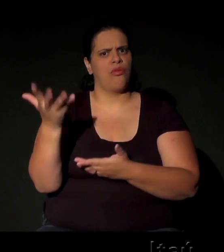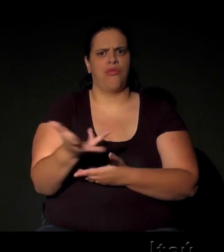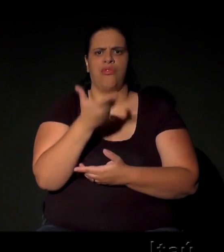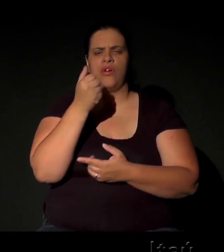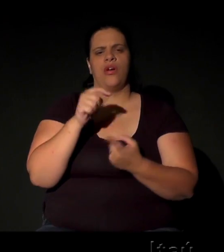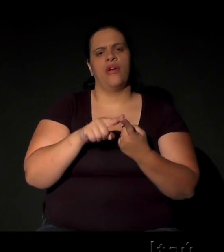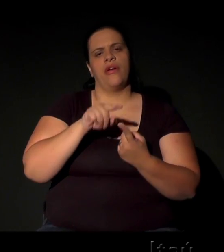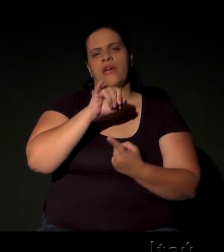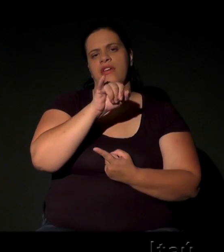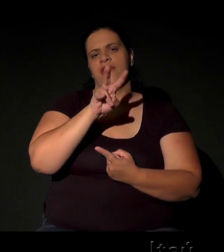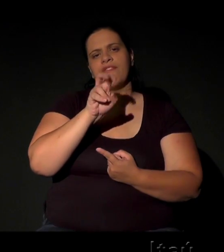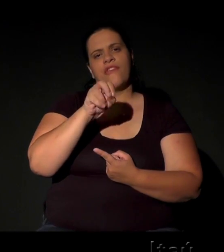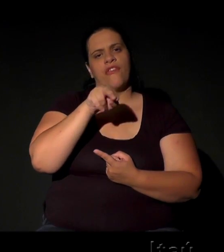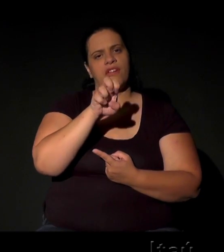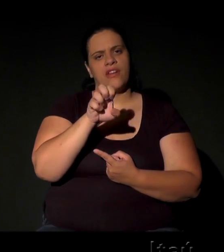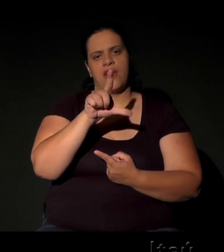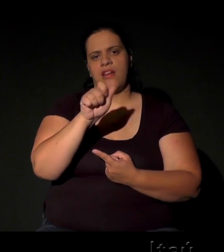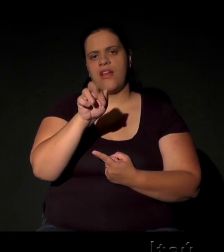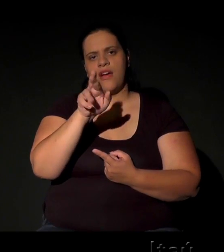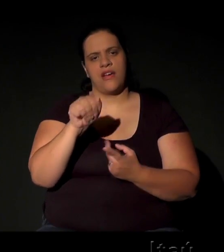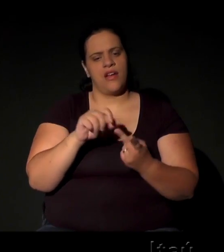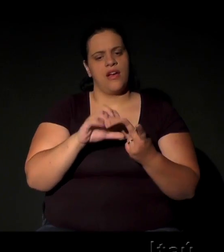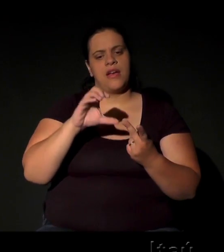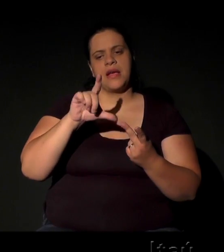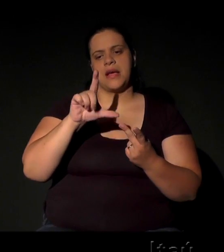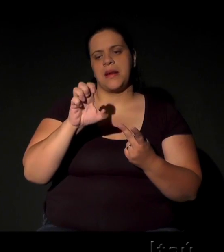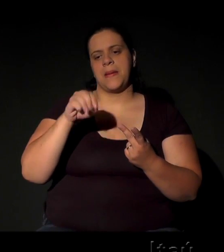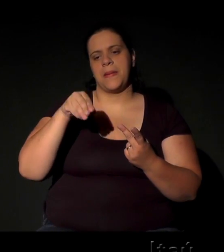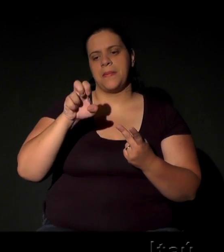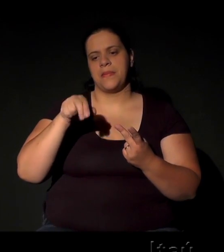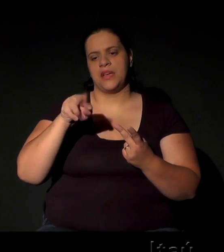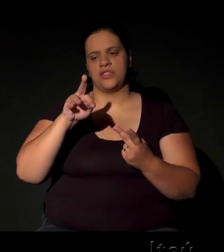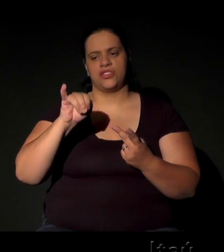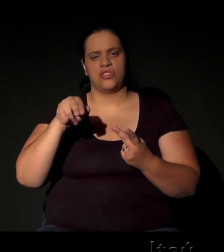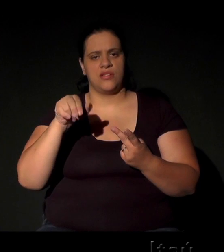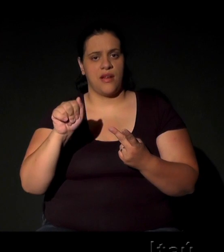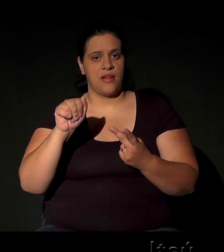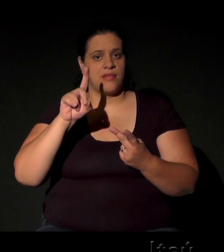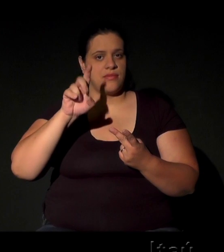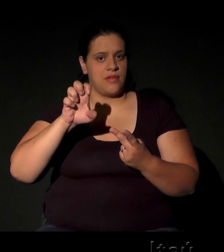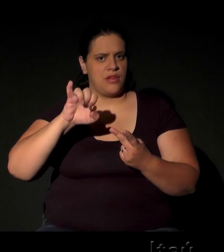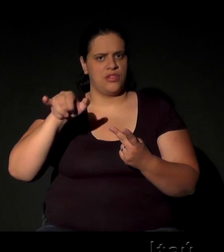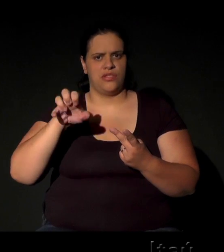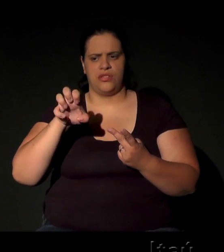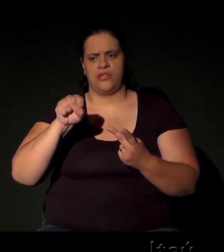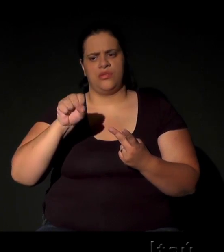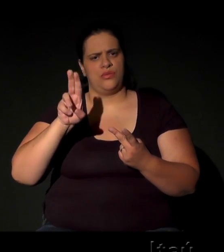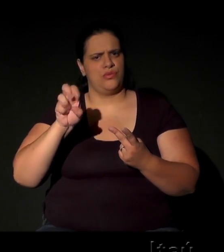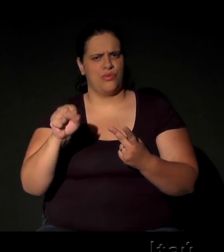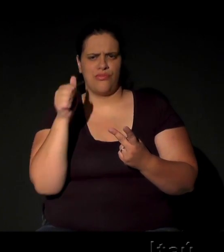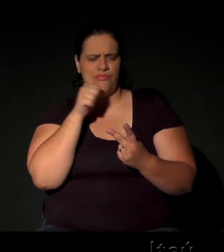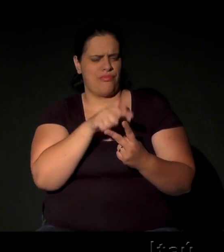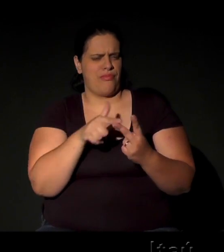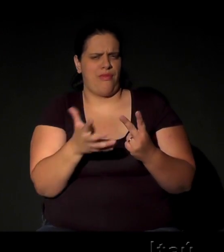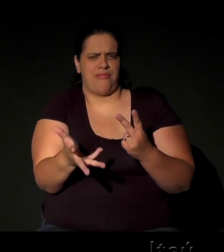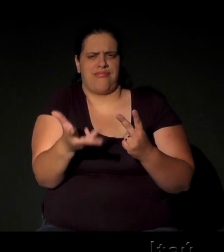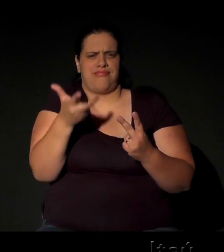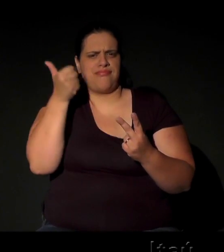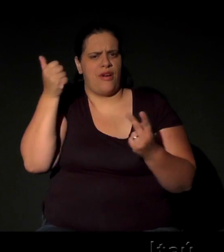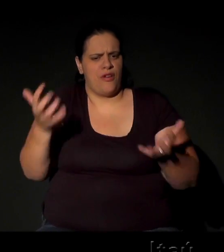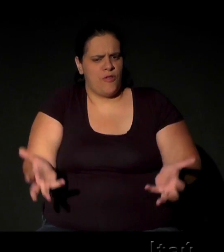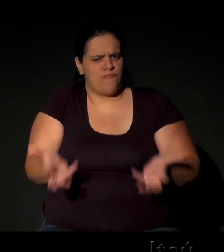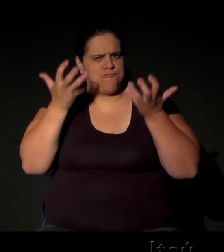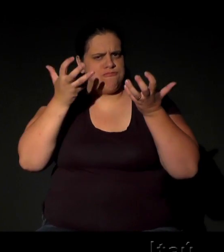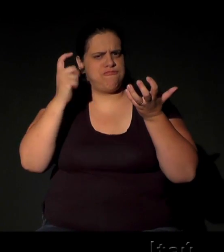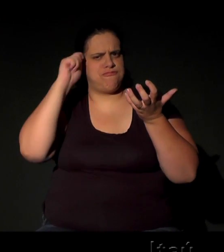dona Ivon Lara a Clementina de Jesus mulheres incríveis que trouxeram enriqueceram muito eh a cultura brasileira mas que muitas